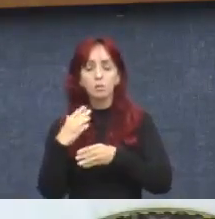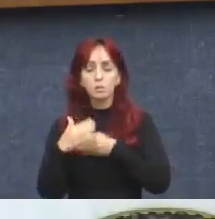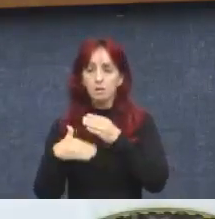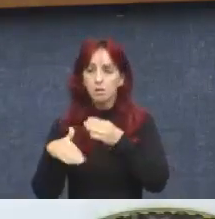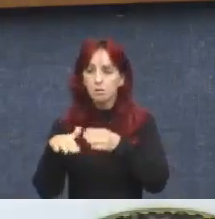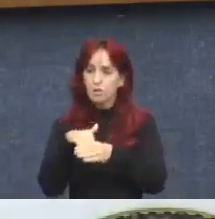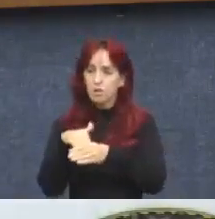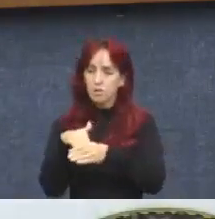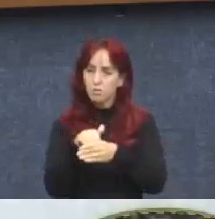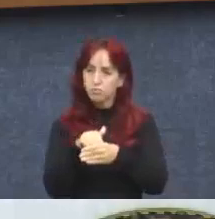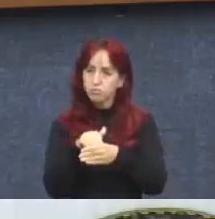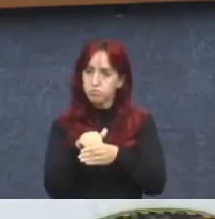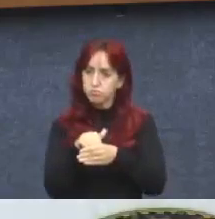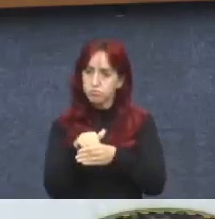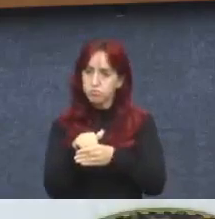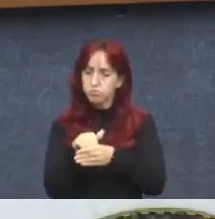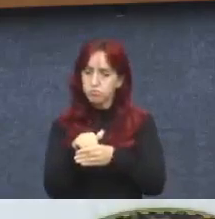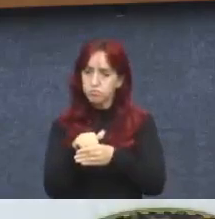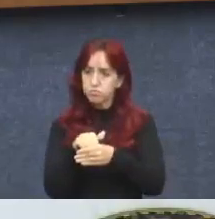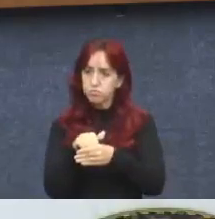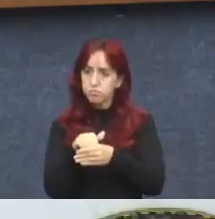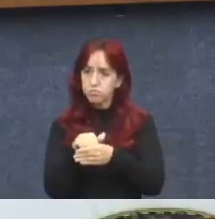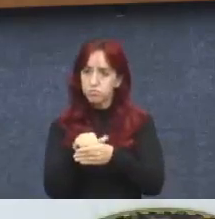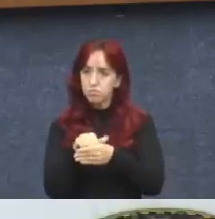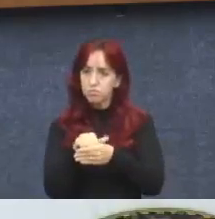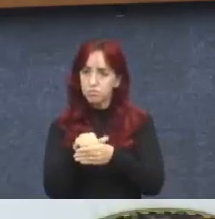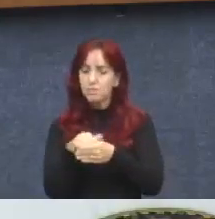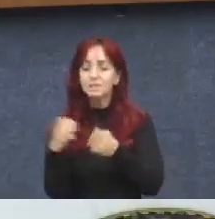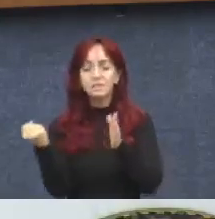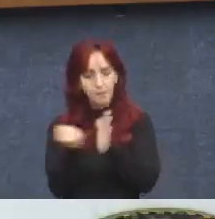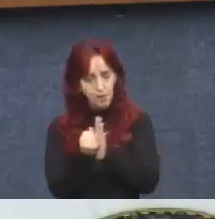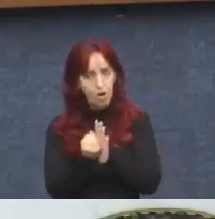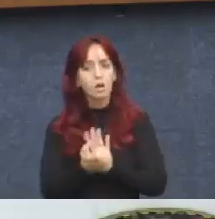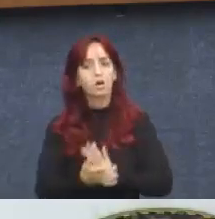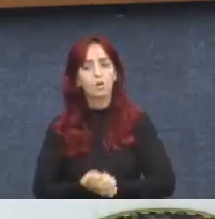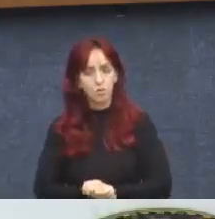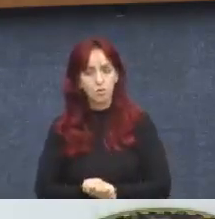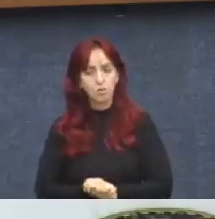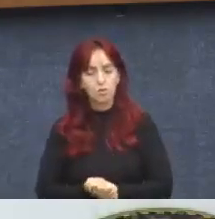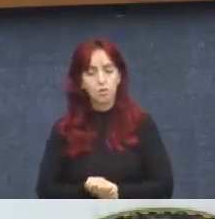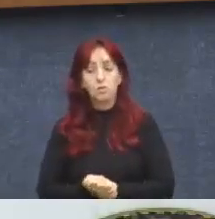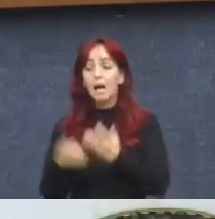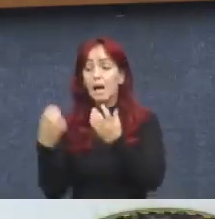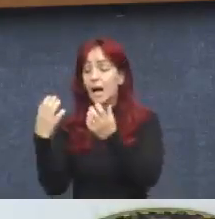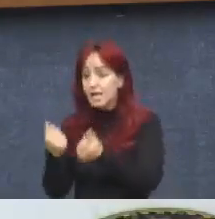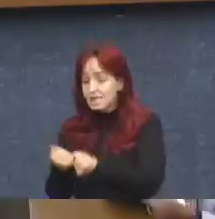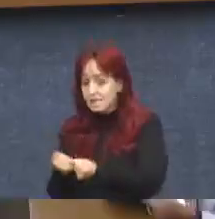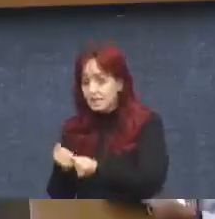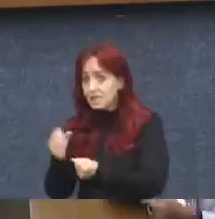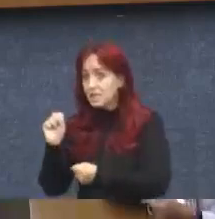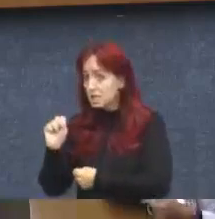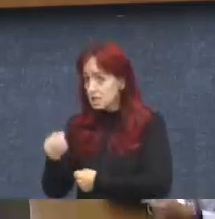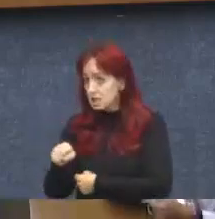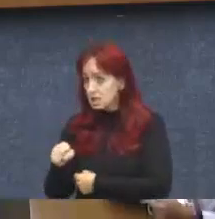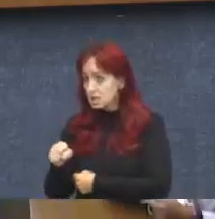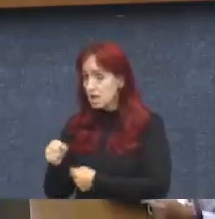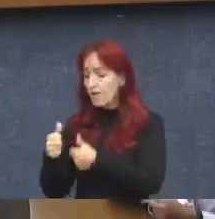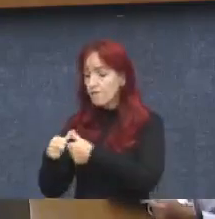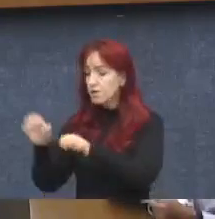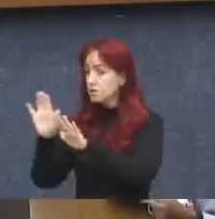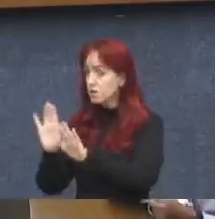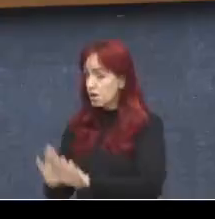votação. Não é simbólico, não, né? Simbólico. Então, os favoráveis permaneçam como estão, os contrários se